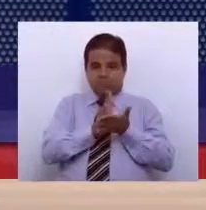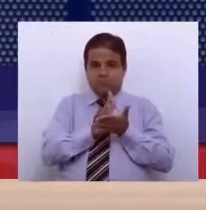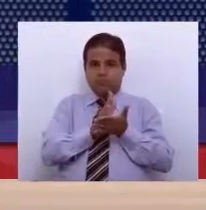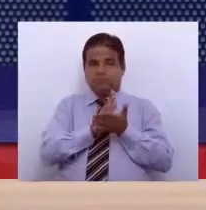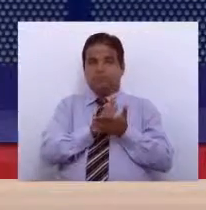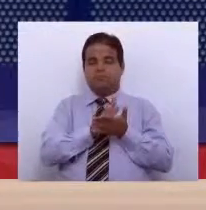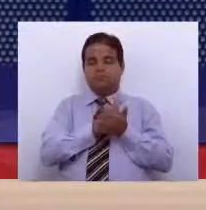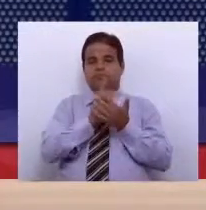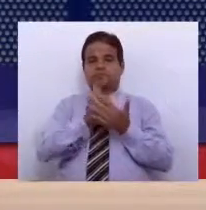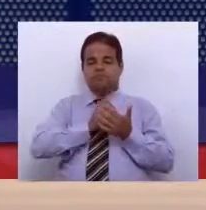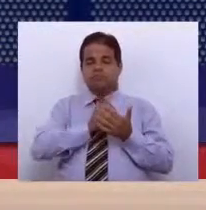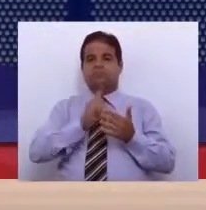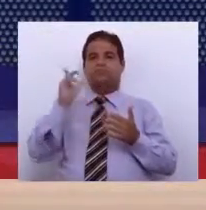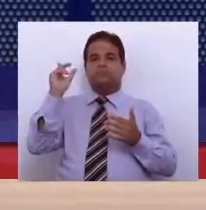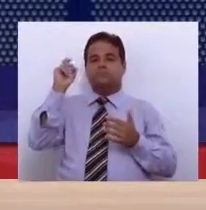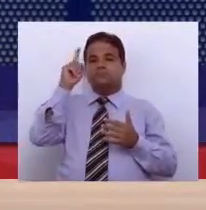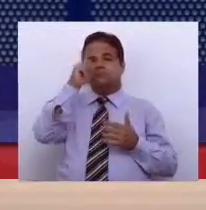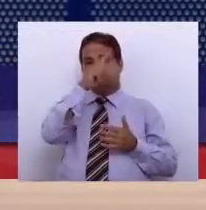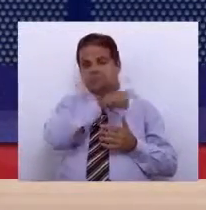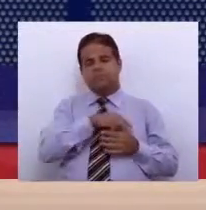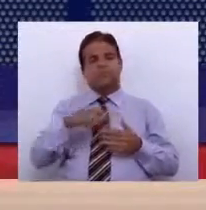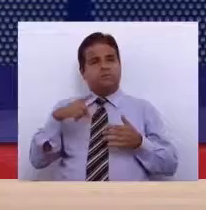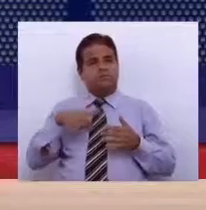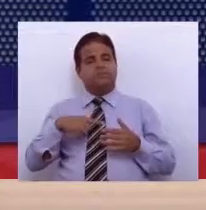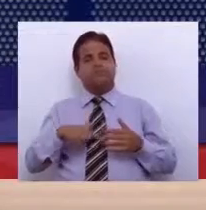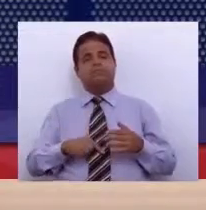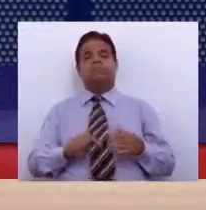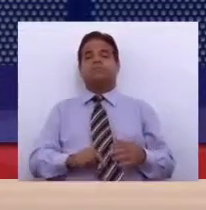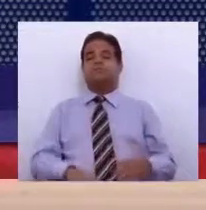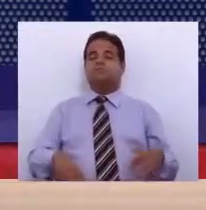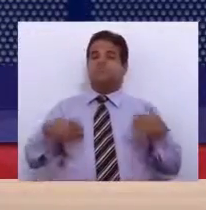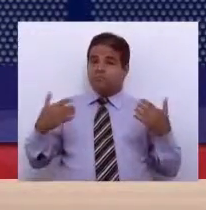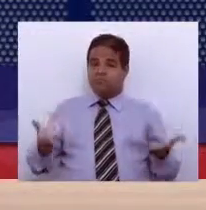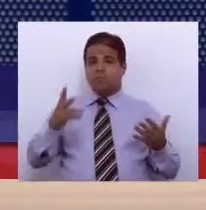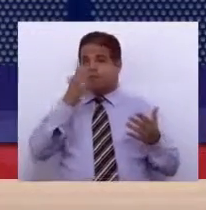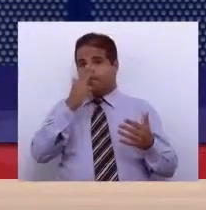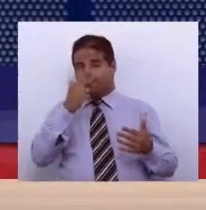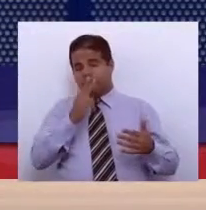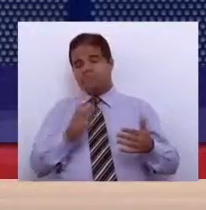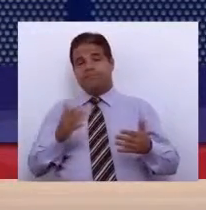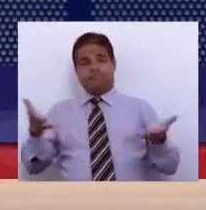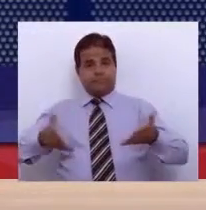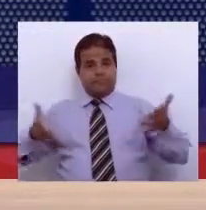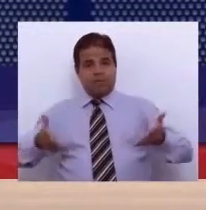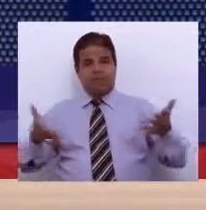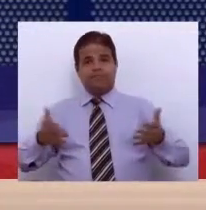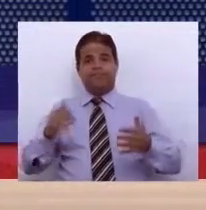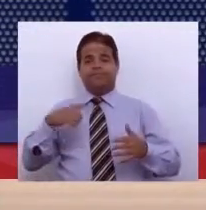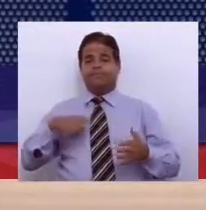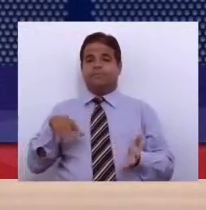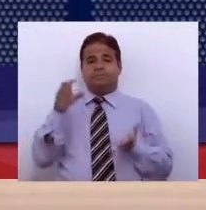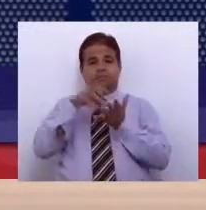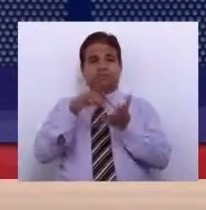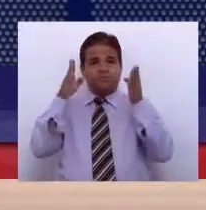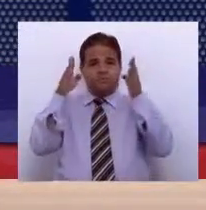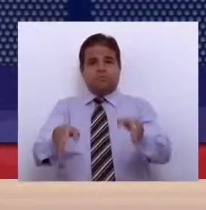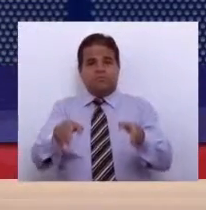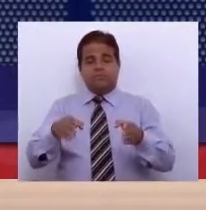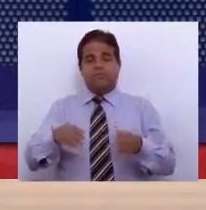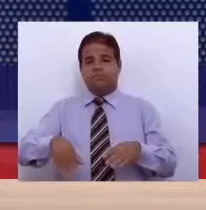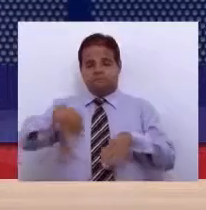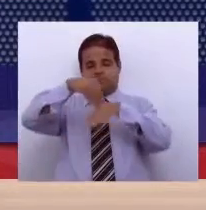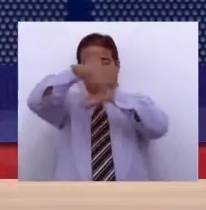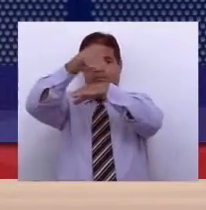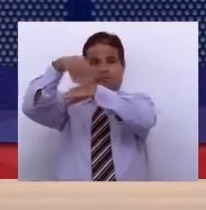existe uma dificuldade muito grande porque me parece me que hoje existe uma centralização de